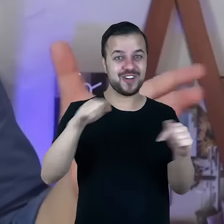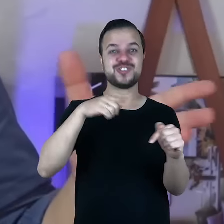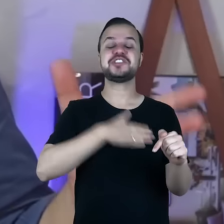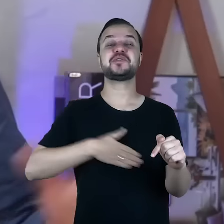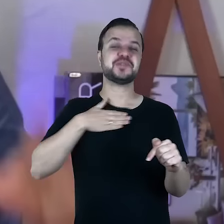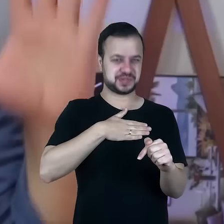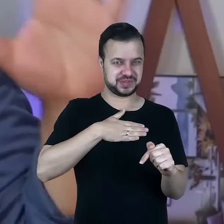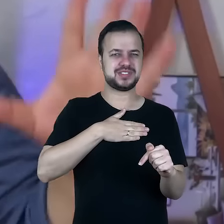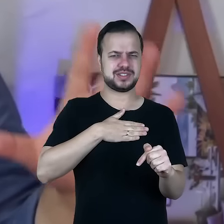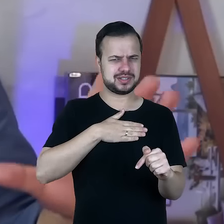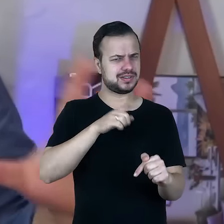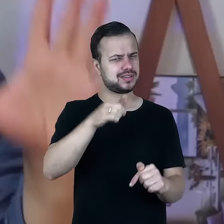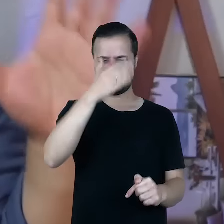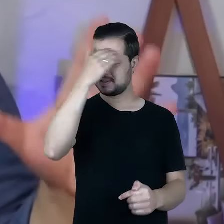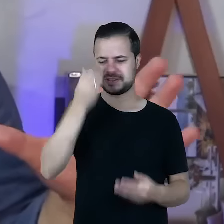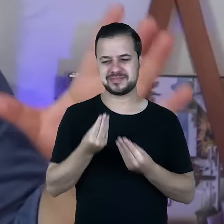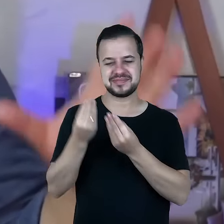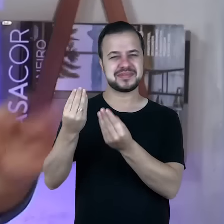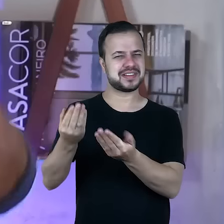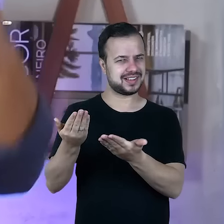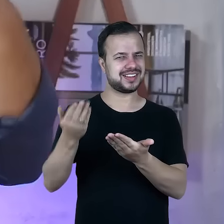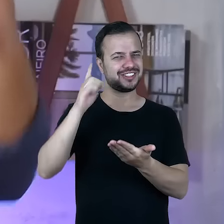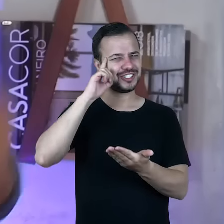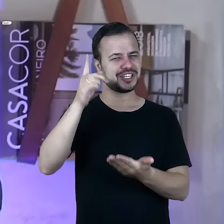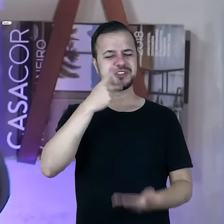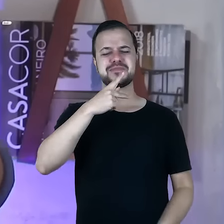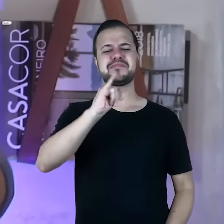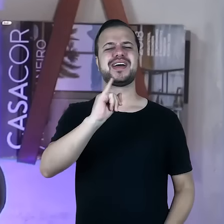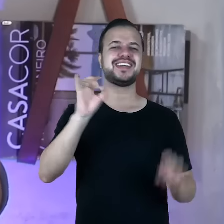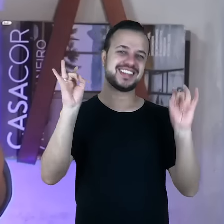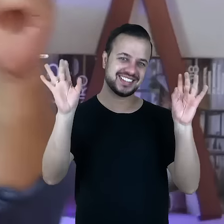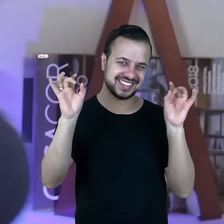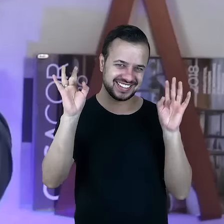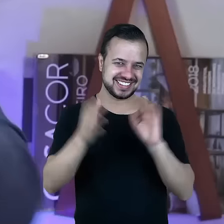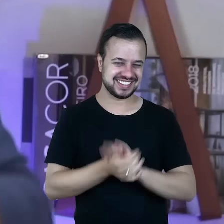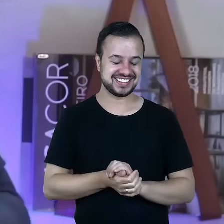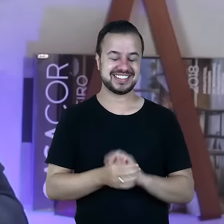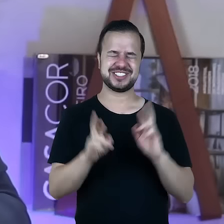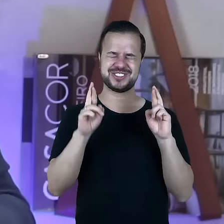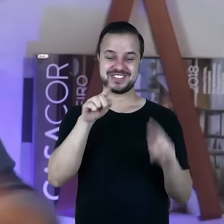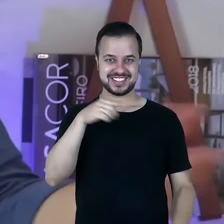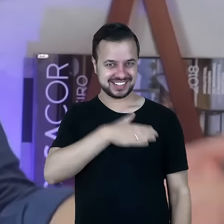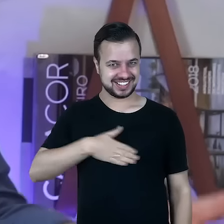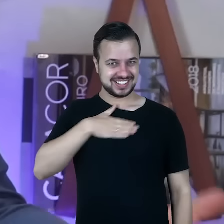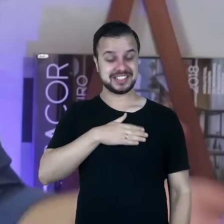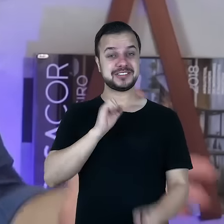mais curtiu e não esqueça de homenagear o seu pai nessa data tão especial. Eu espero que você tenha